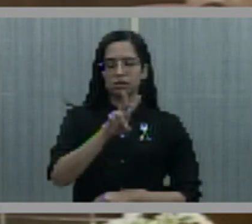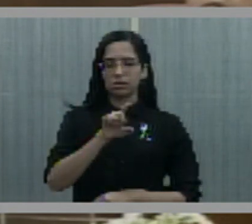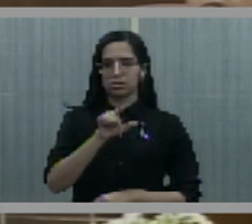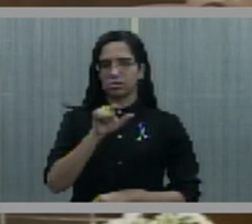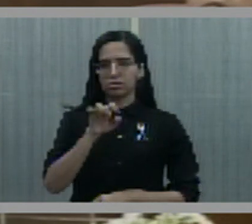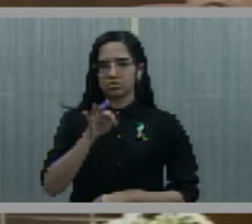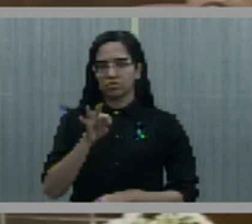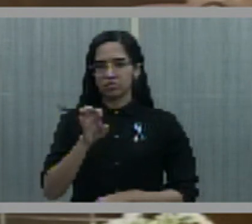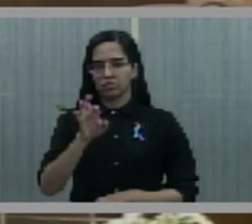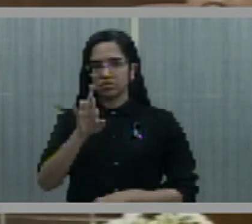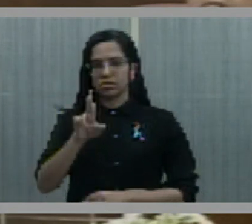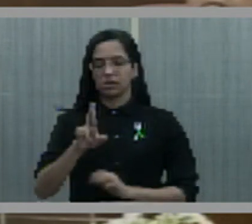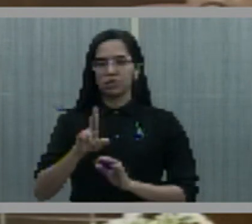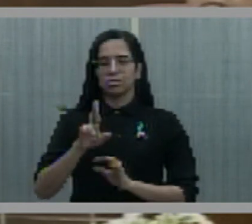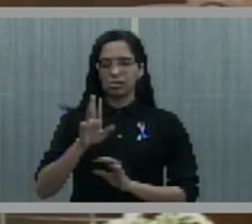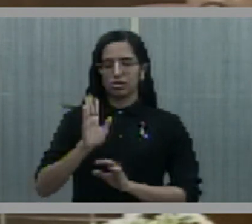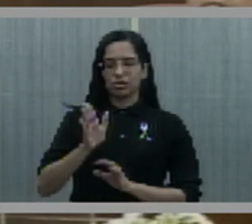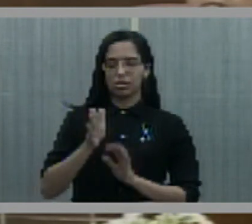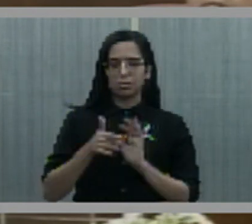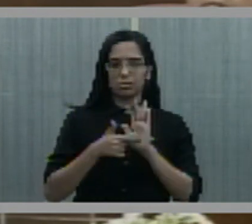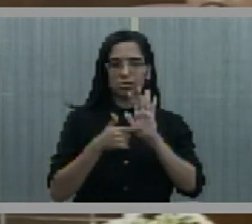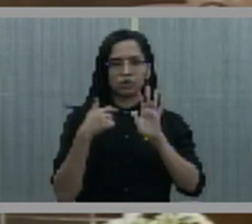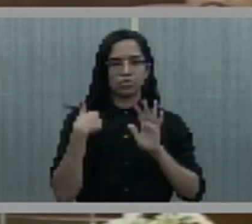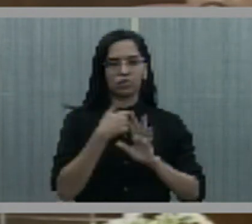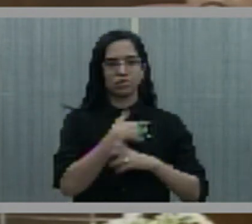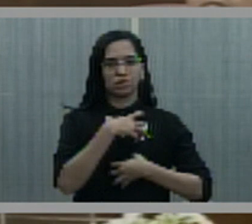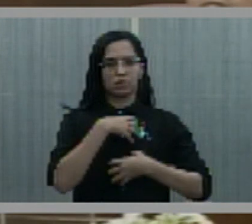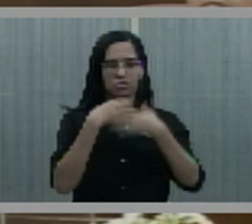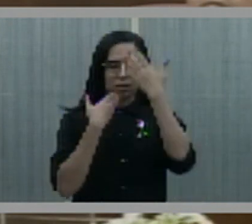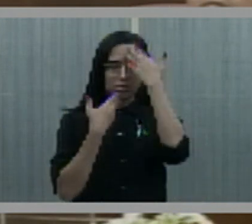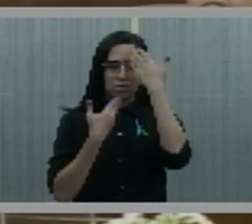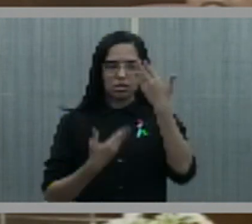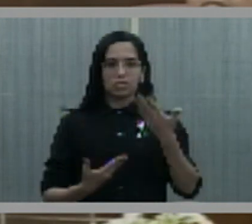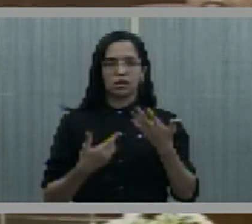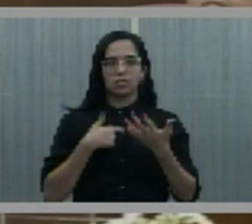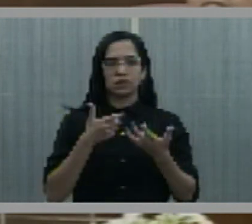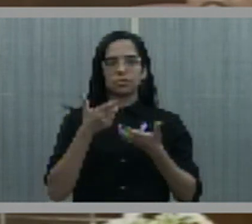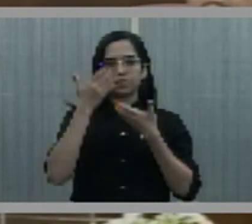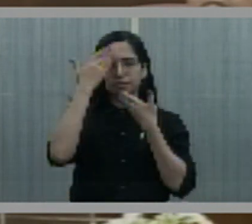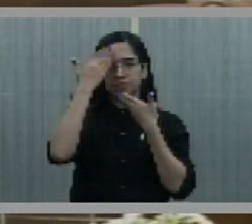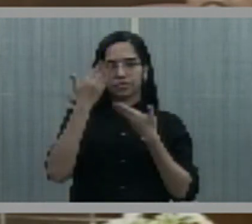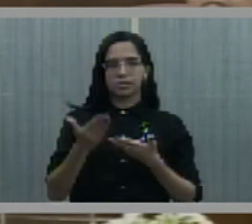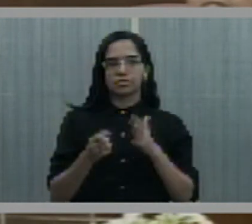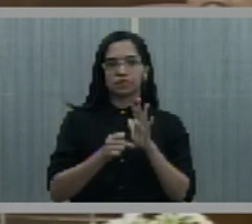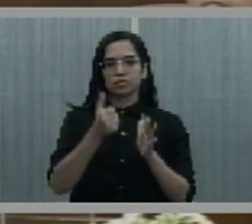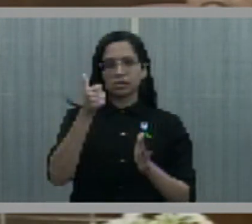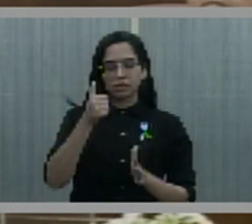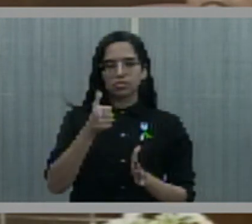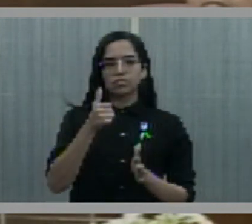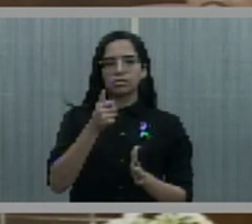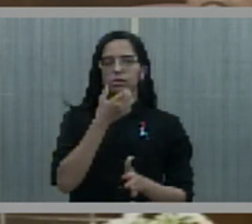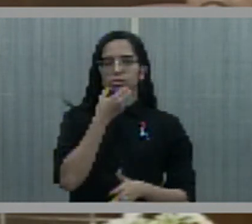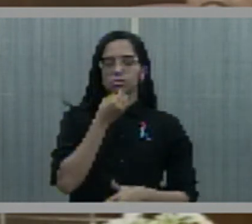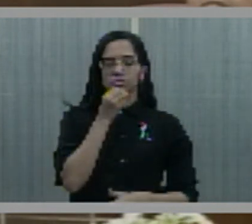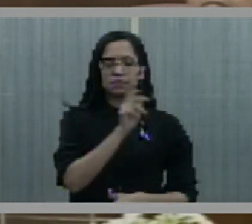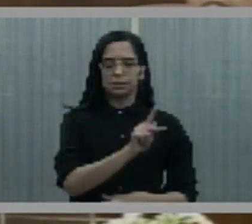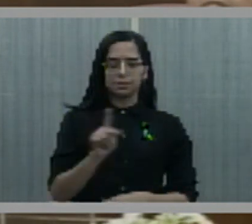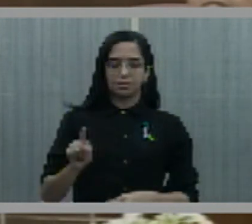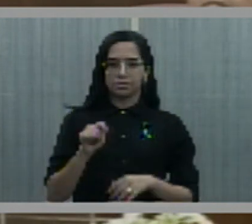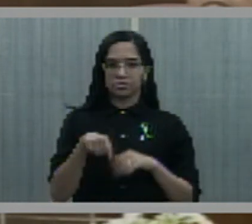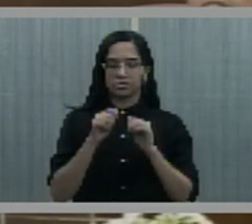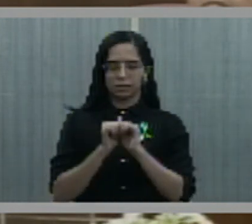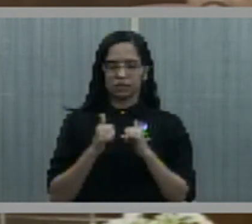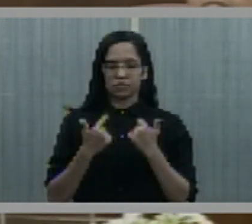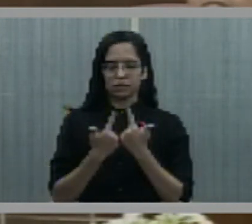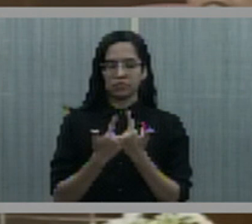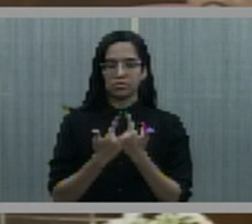aqui agradecer a esta casa. Quero começar agradecendo ao presidente da casa,